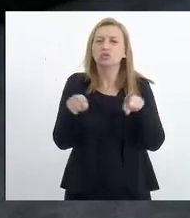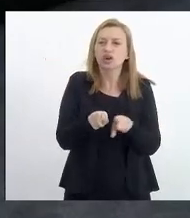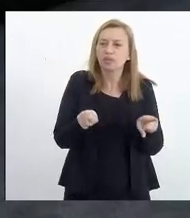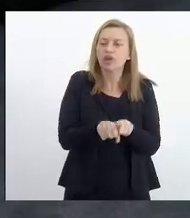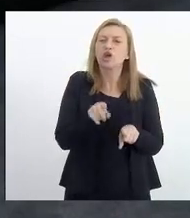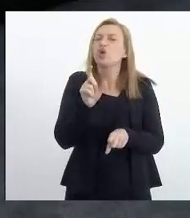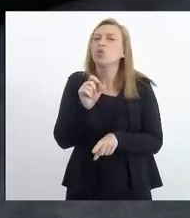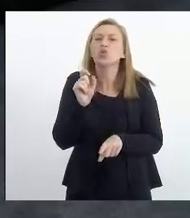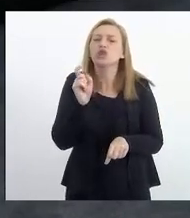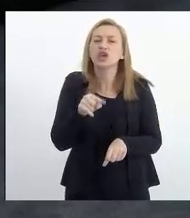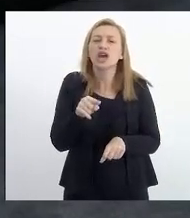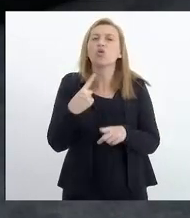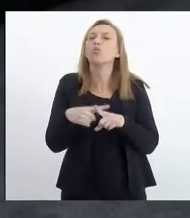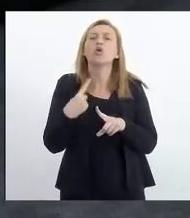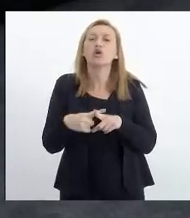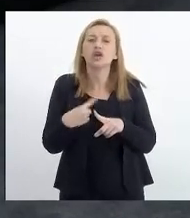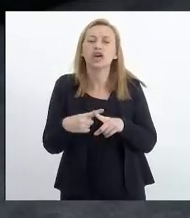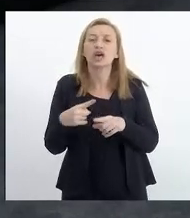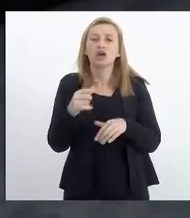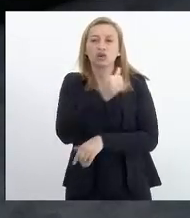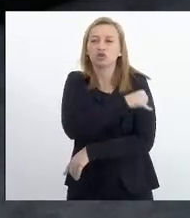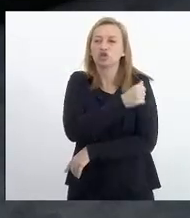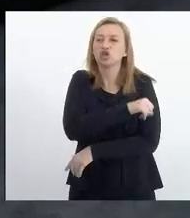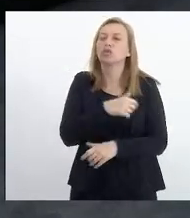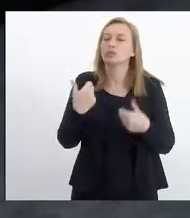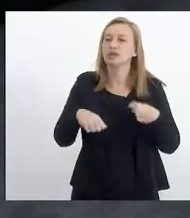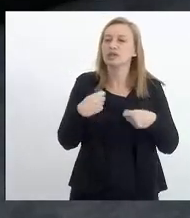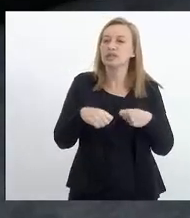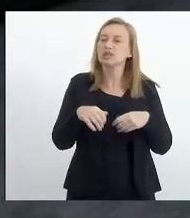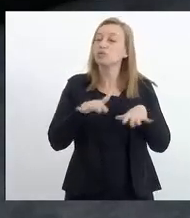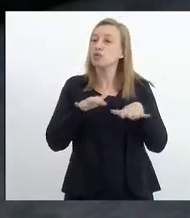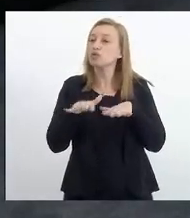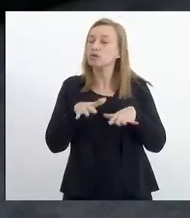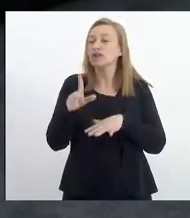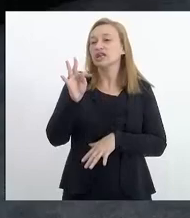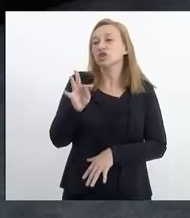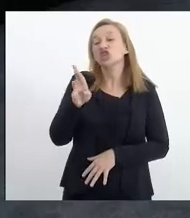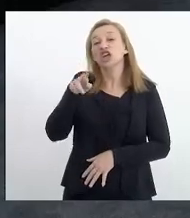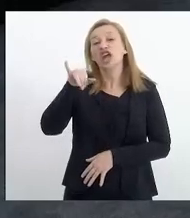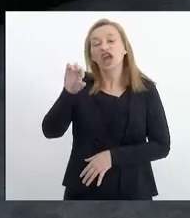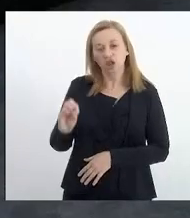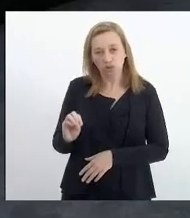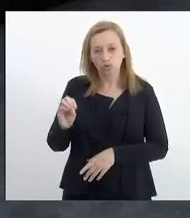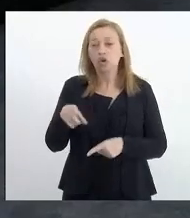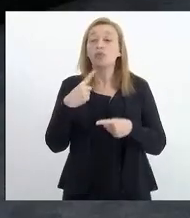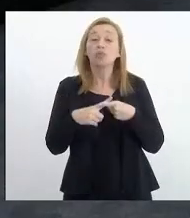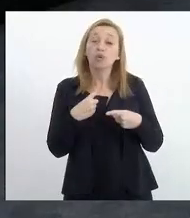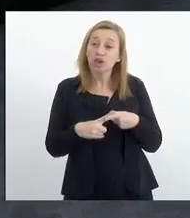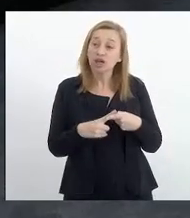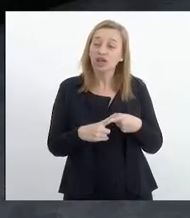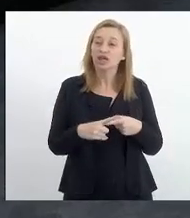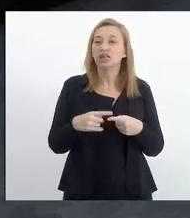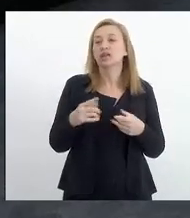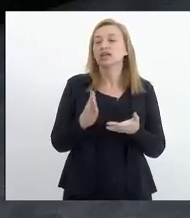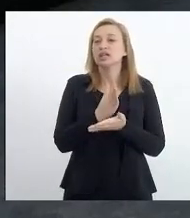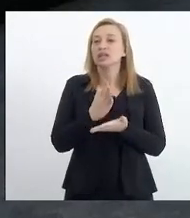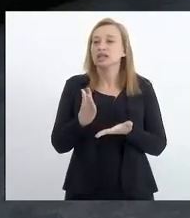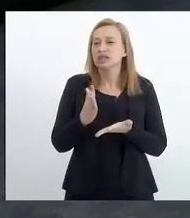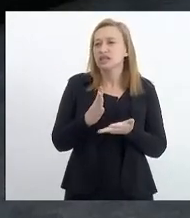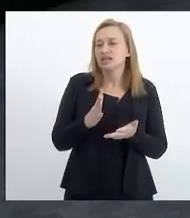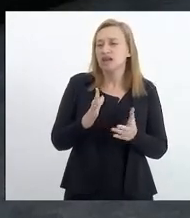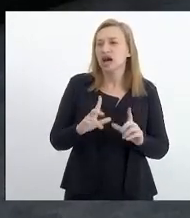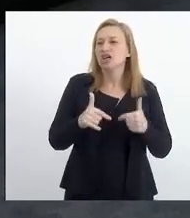é o porquê que o Rio de Janeiro precisa fazer esse movimento do triênio, por que nós precisamos fazer certas adesões, por que